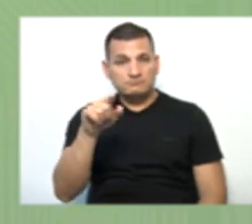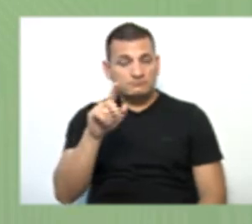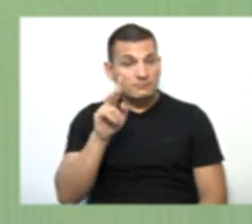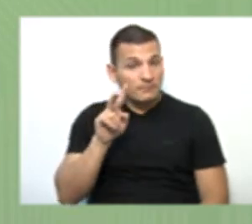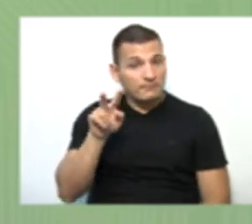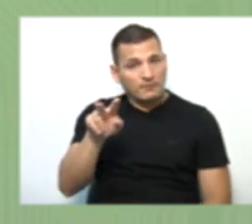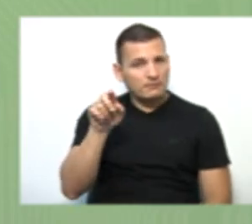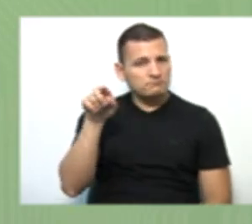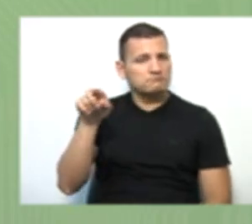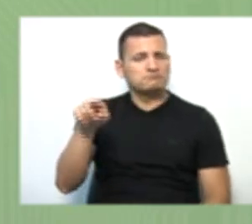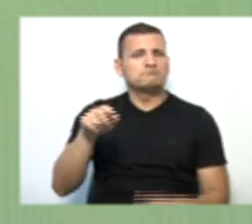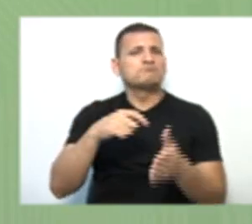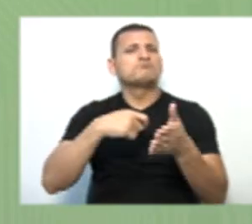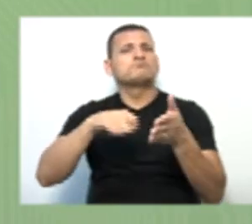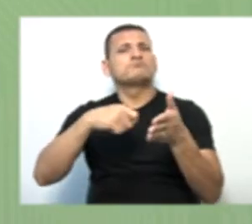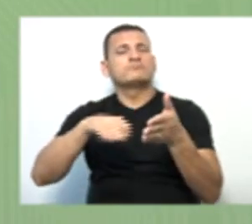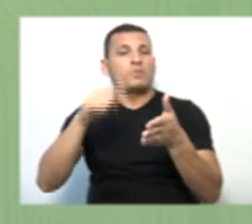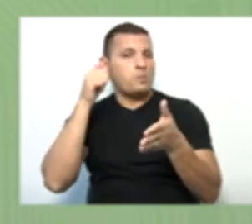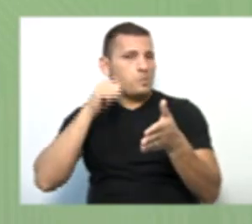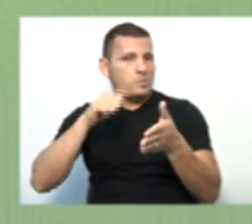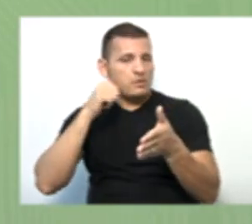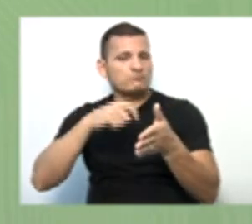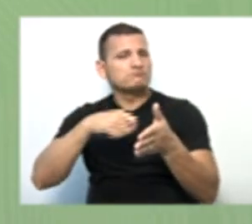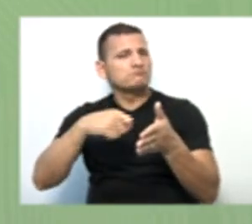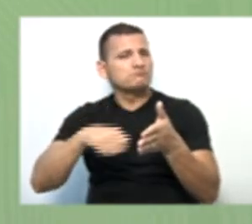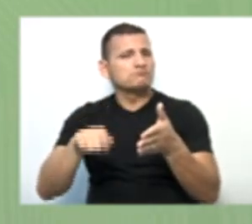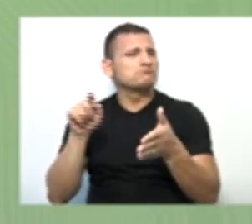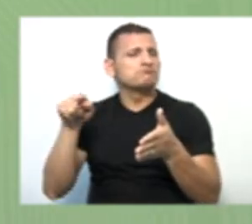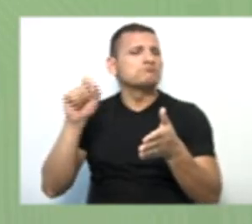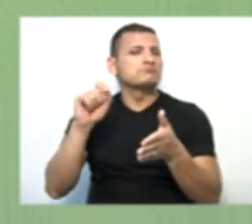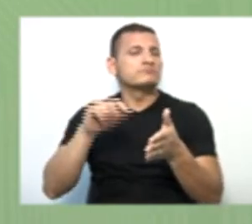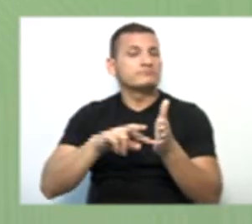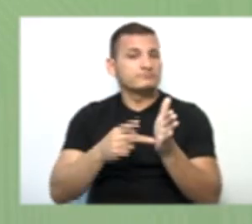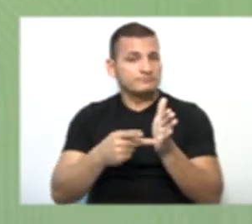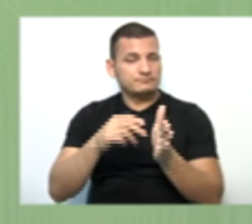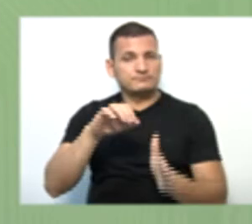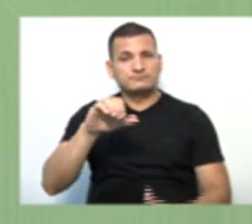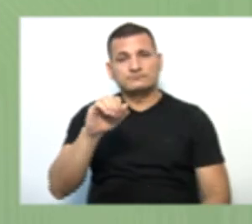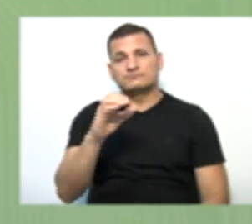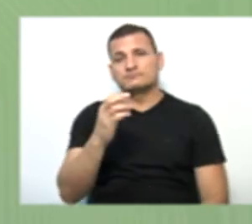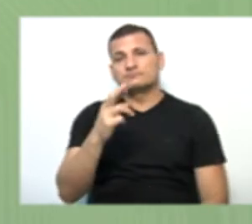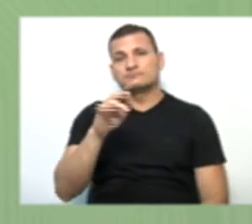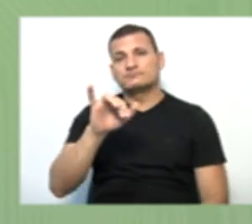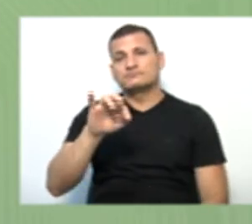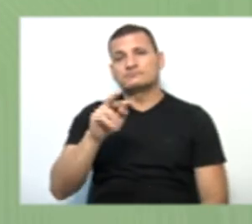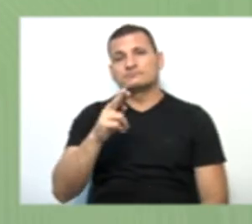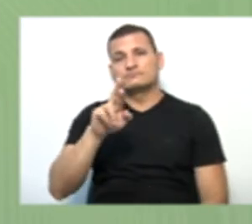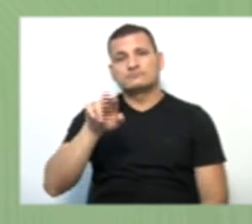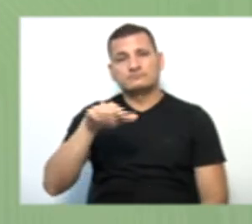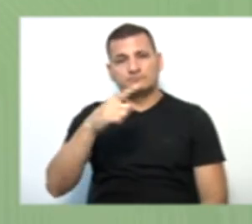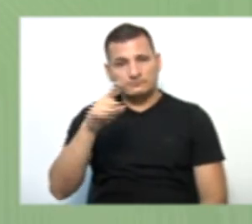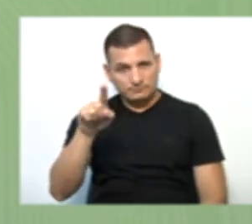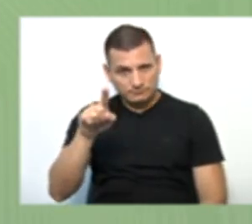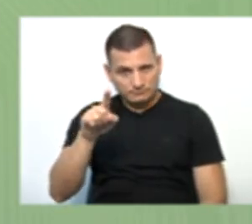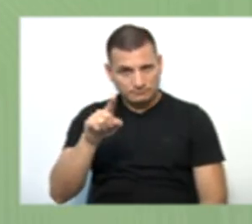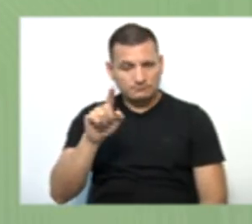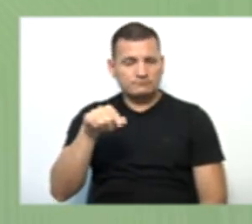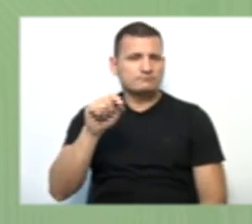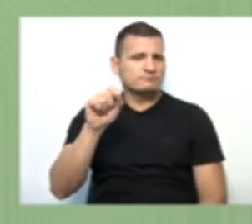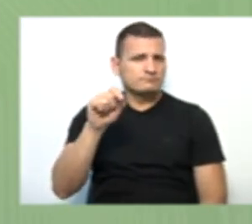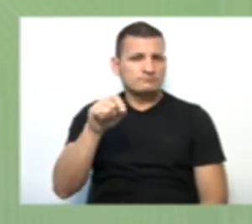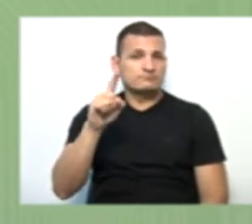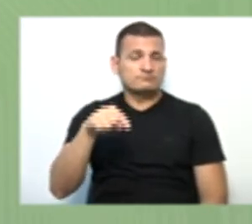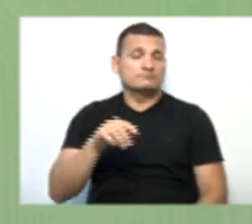escrevendo. O que será escrituração contábil? Escrituração contábil é o registro